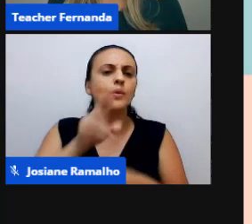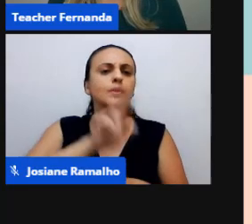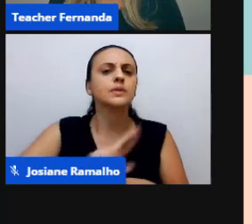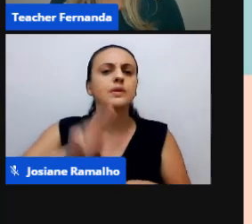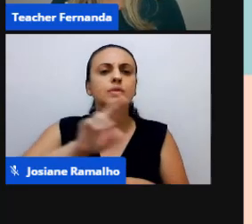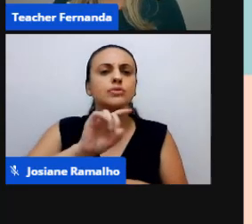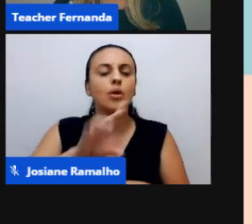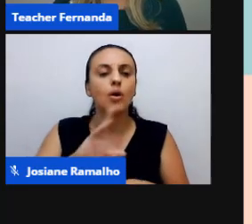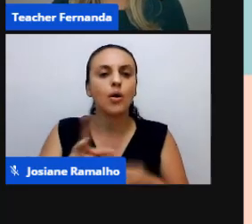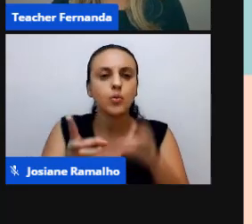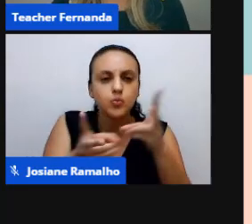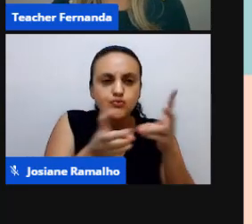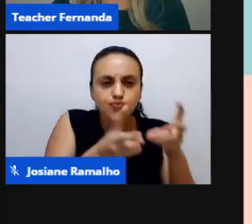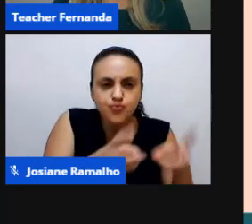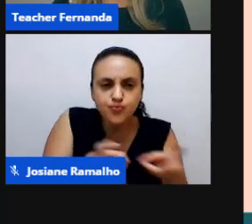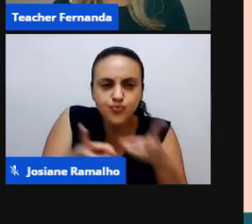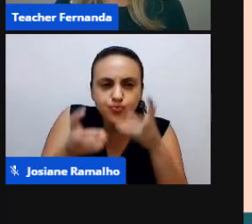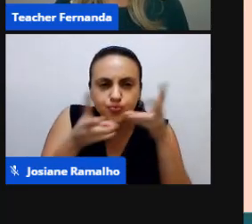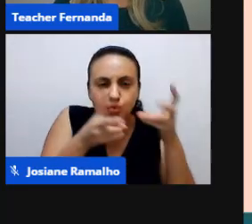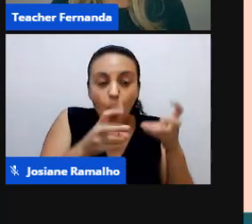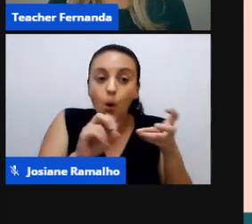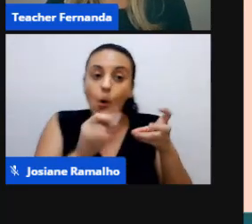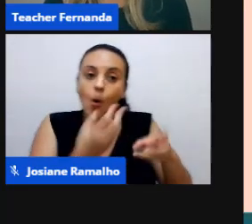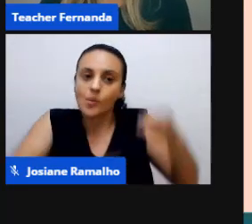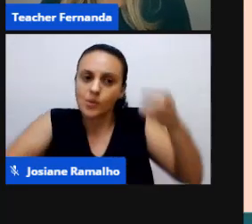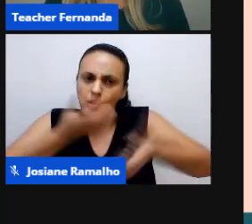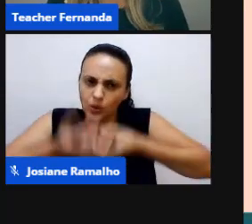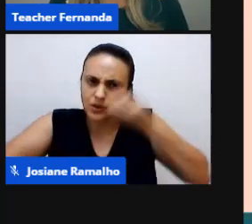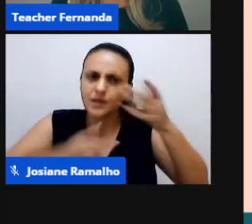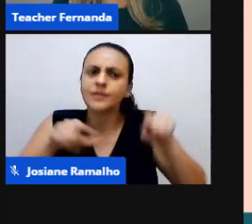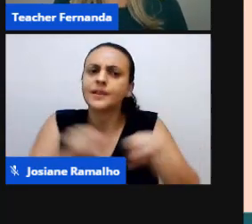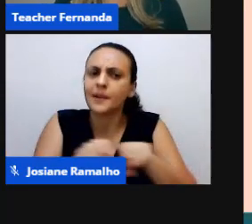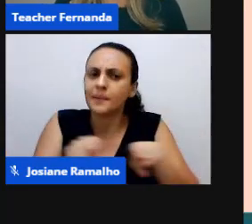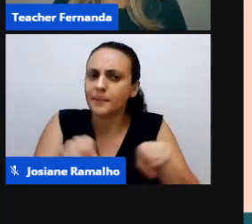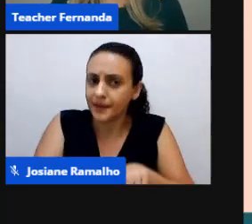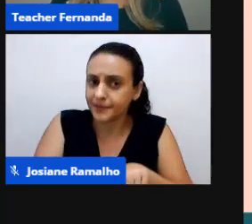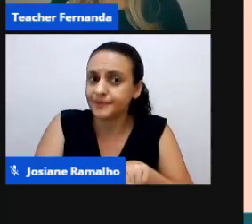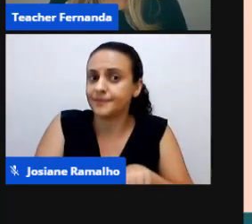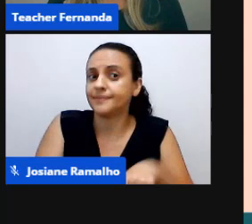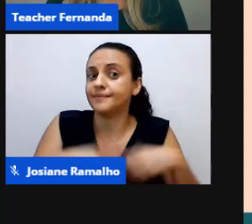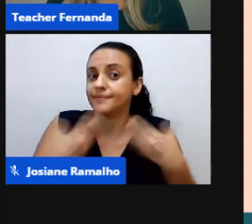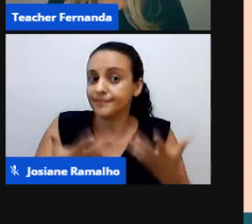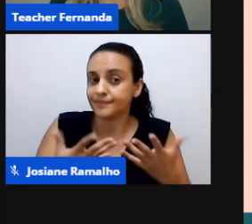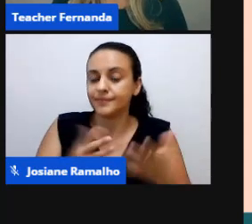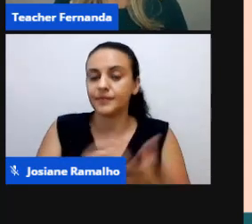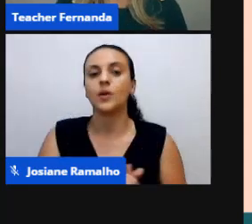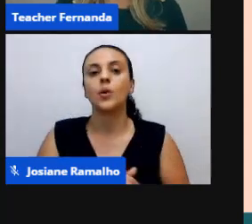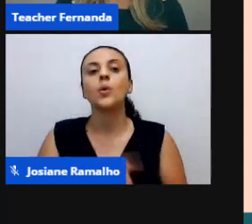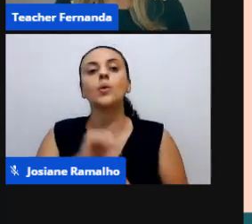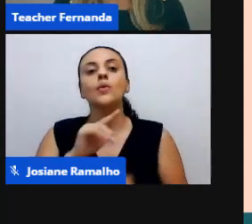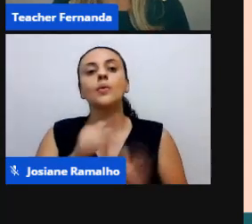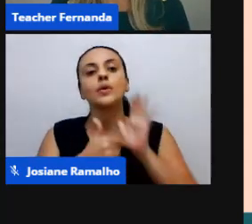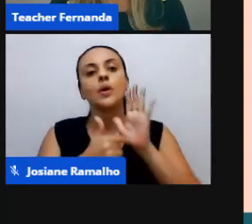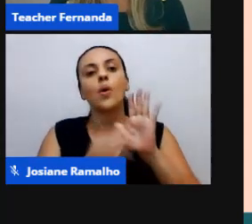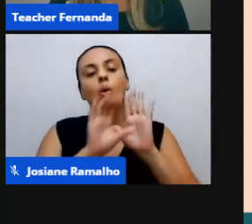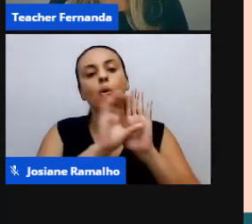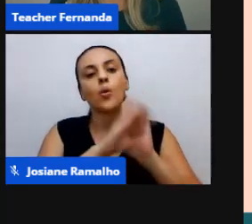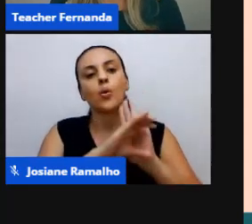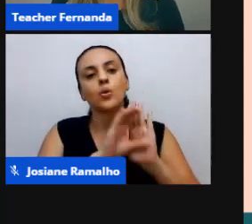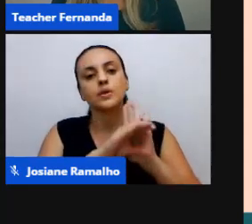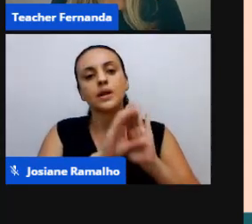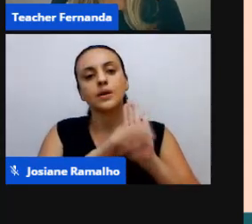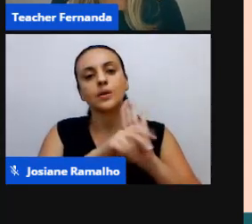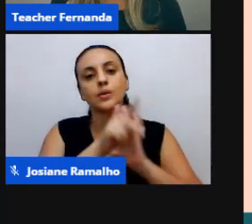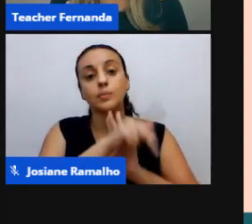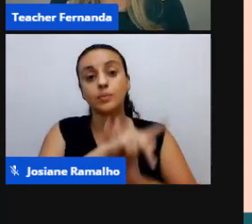informação, produtores de conteúdo. Então, a partir disso, eu trago um conceito que é o conceito do professor